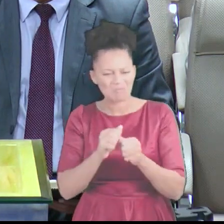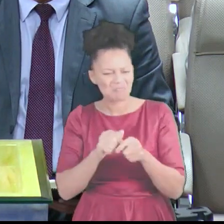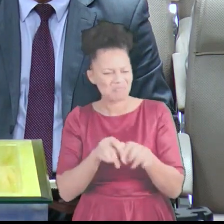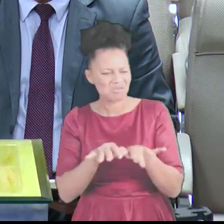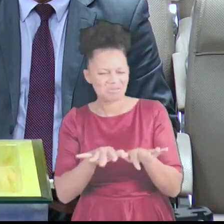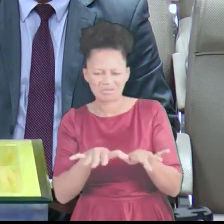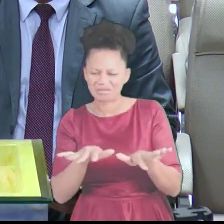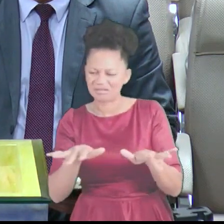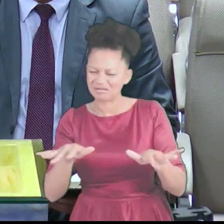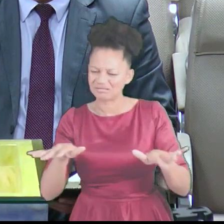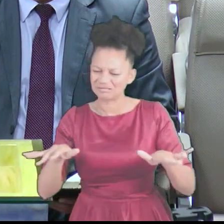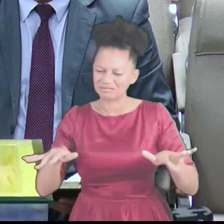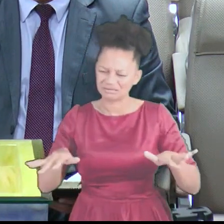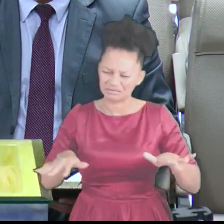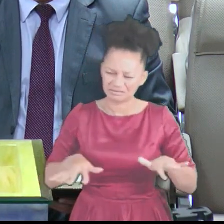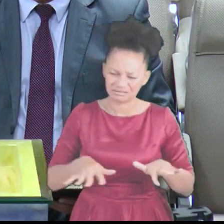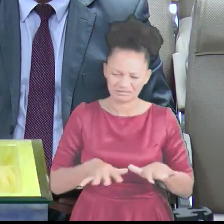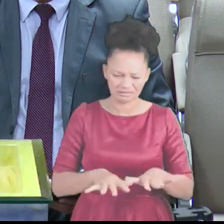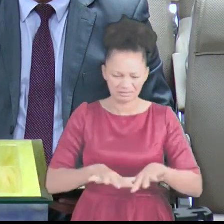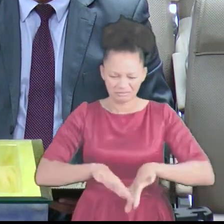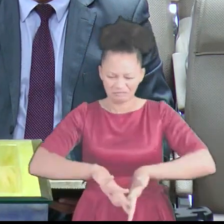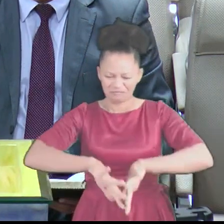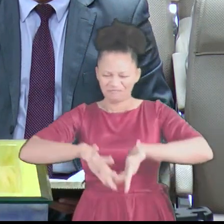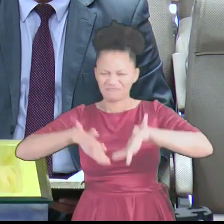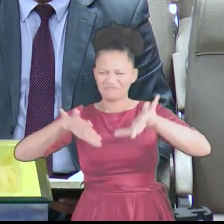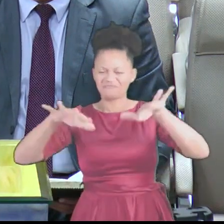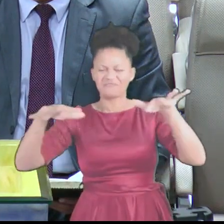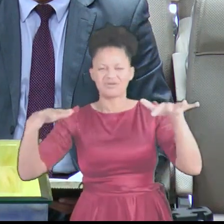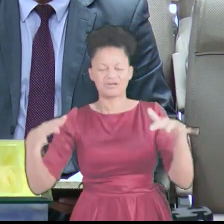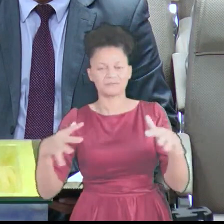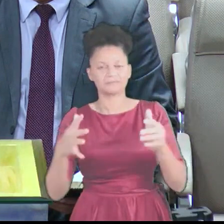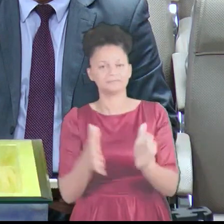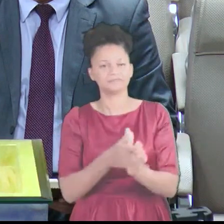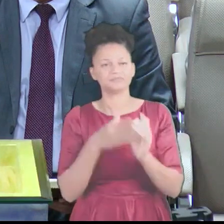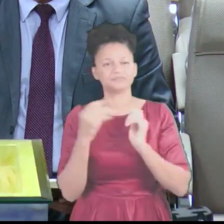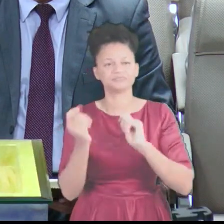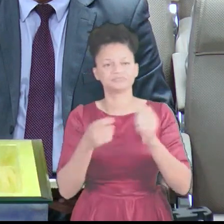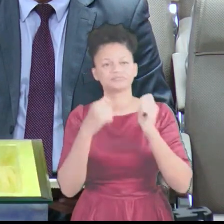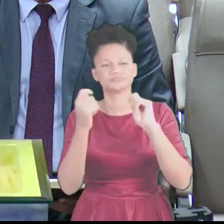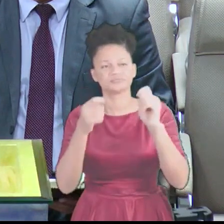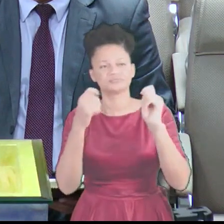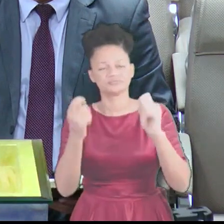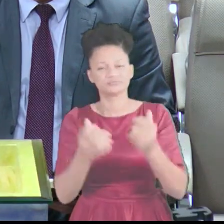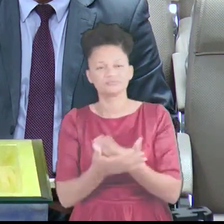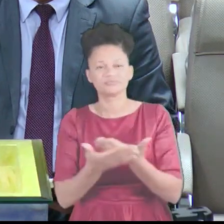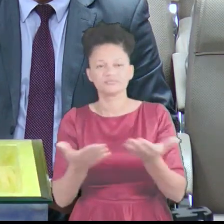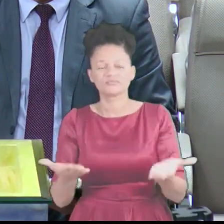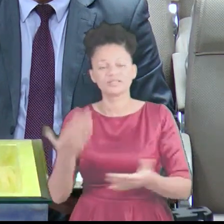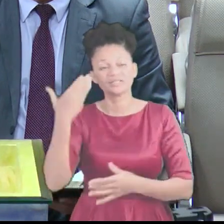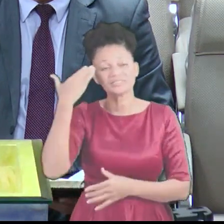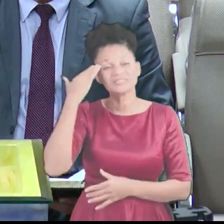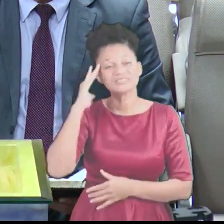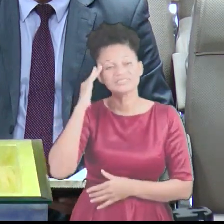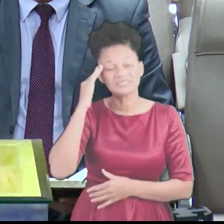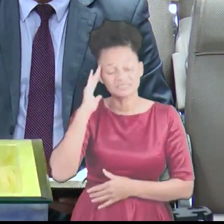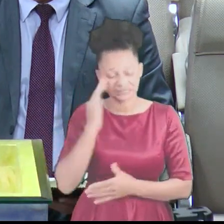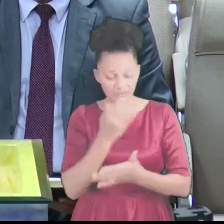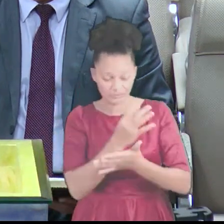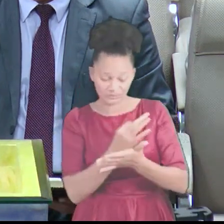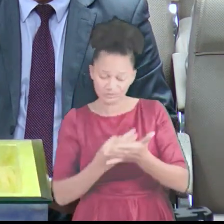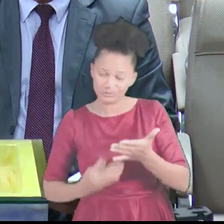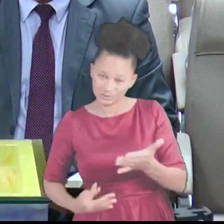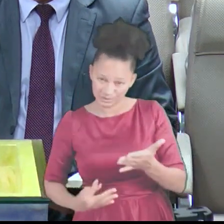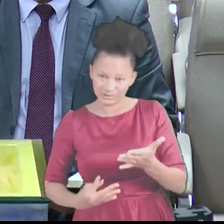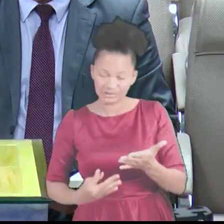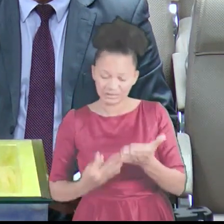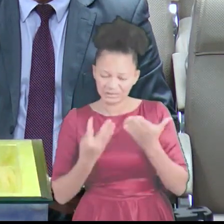espalhados sobre a face de um grande vale. Aleluia! Entenda que o texto sagrado